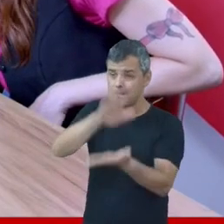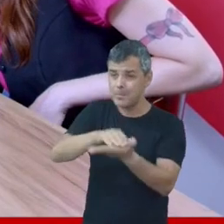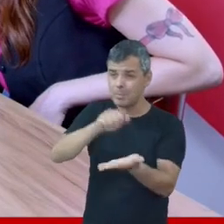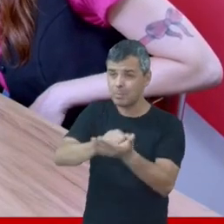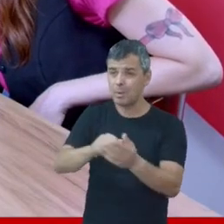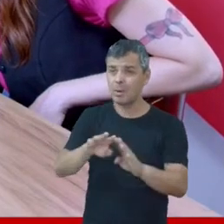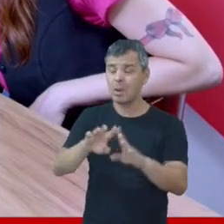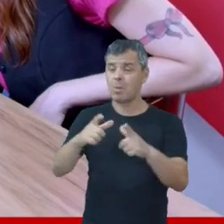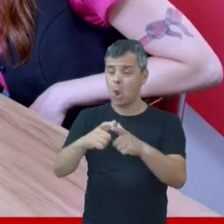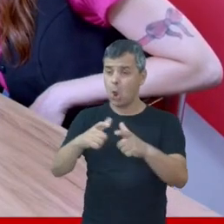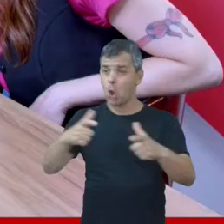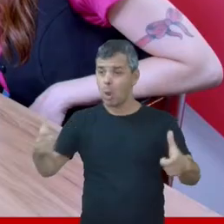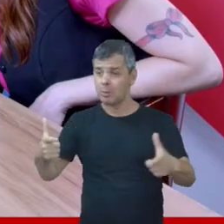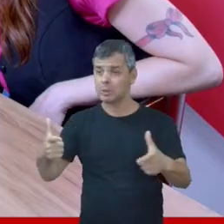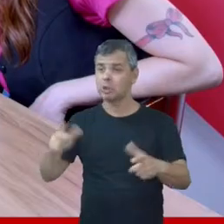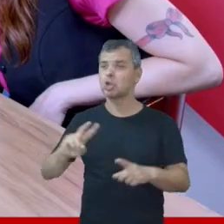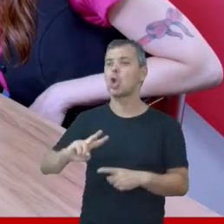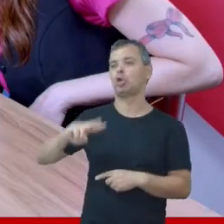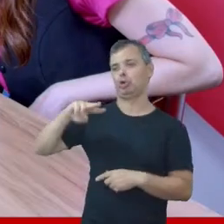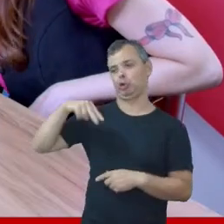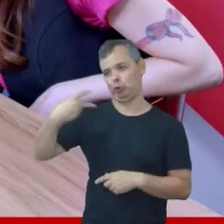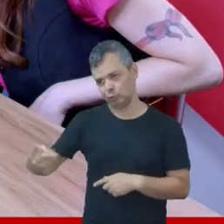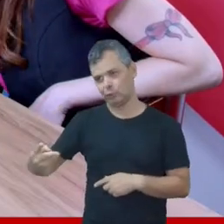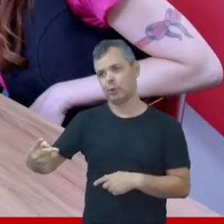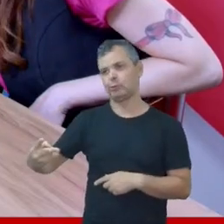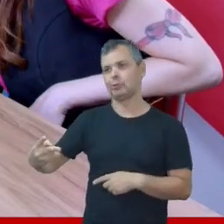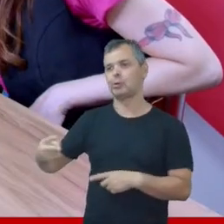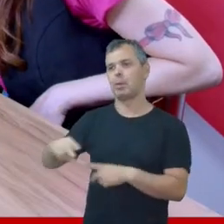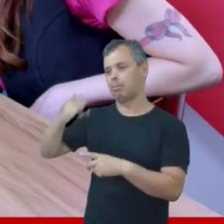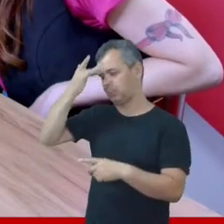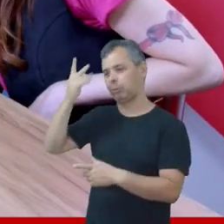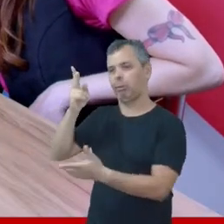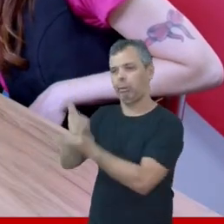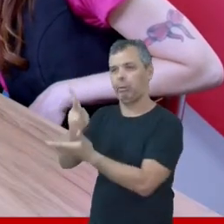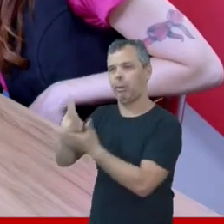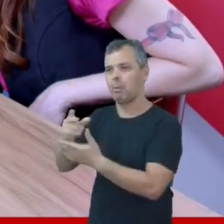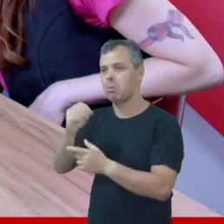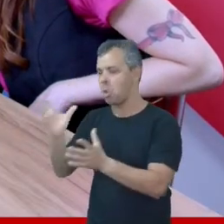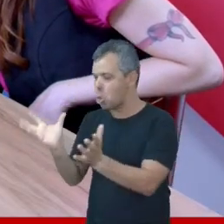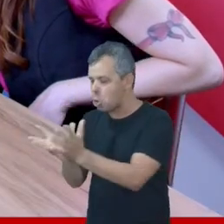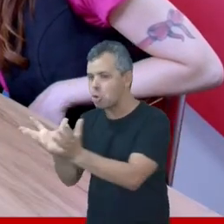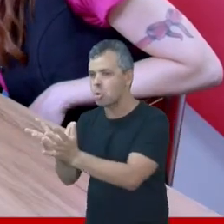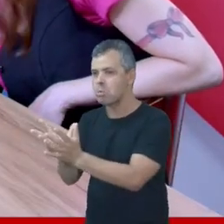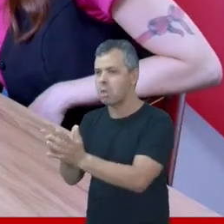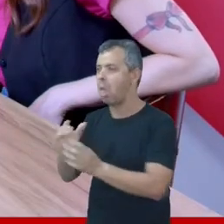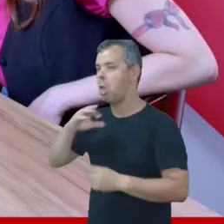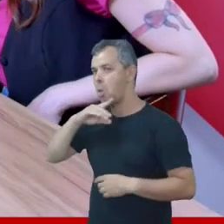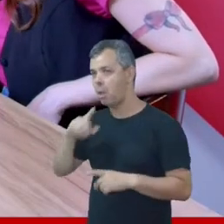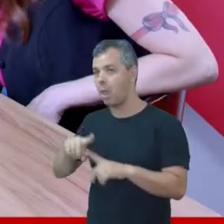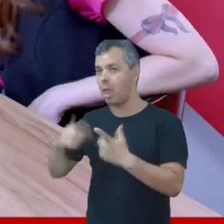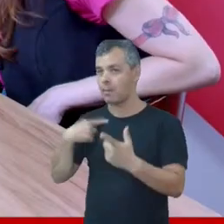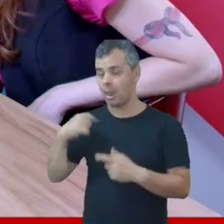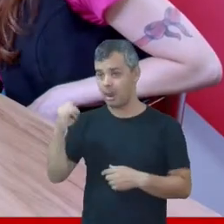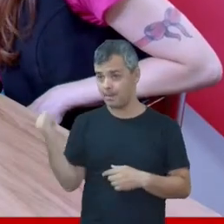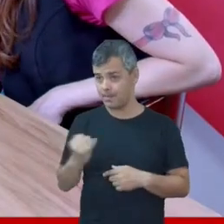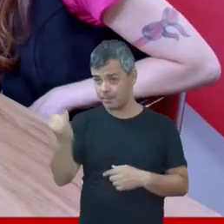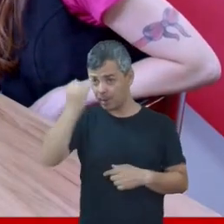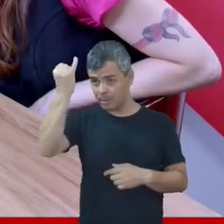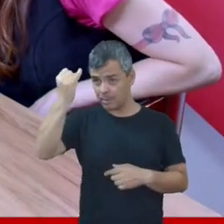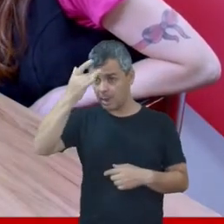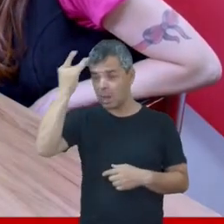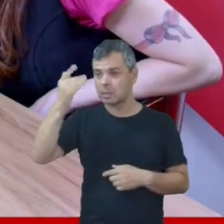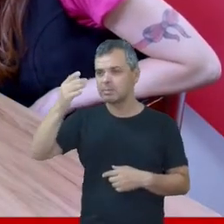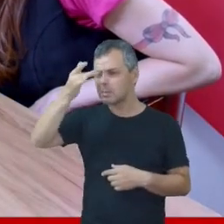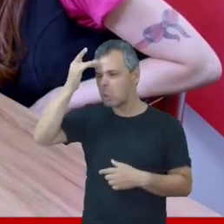pena pode ser aumentada se o crime for cometido por 2 ou mais pessoas. Se for de bonde, vocês se ferram mais. Isso é importante para os